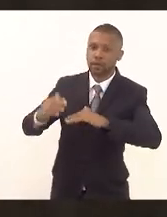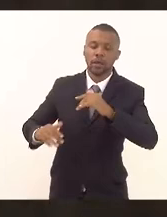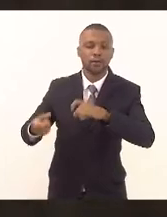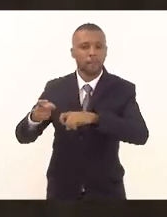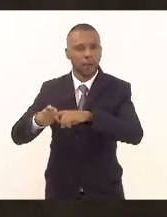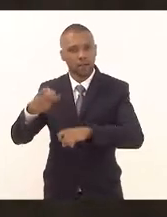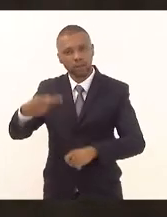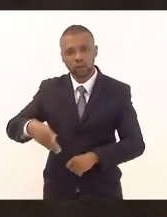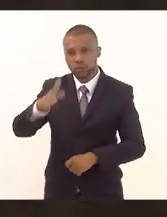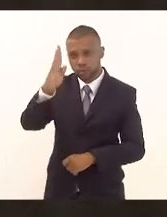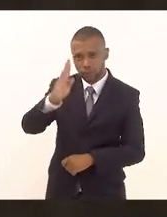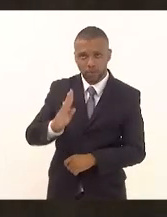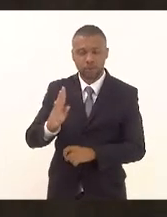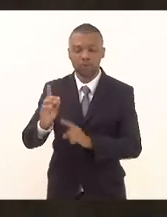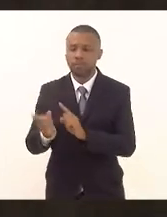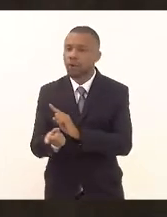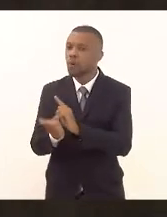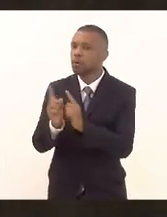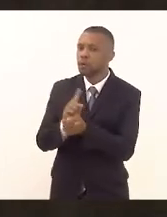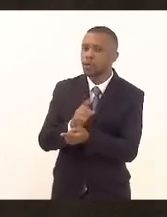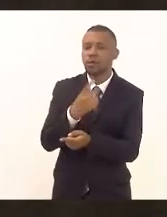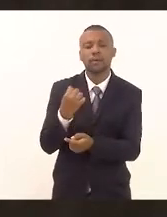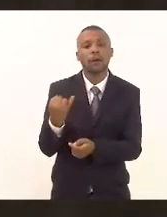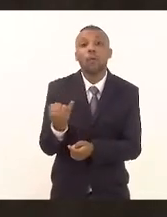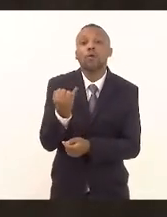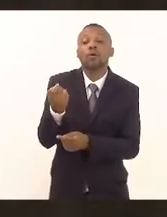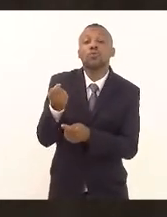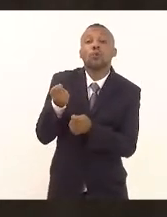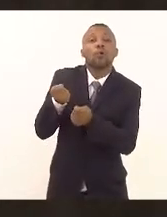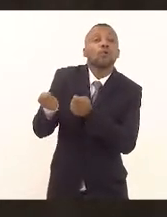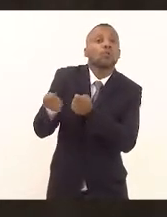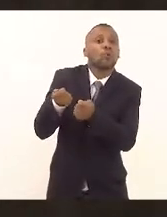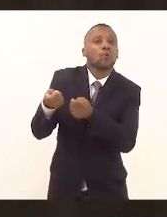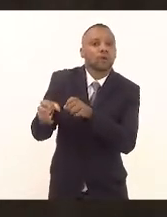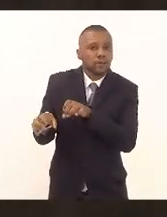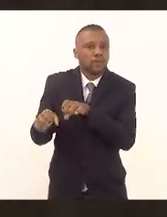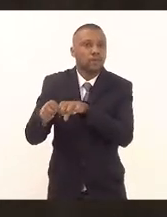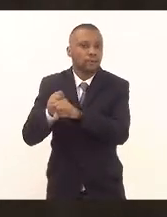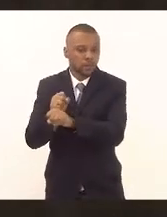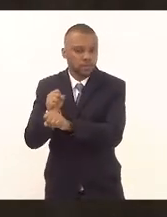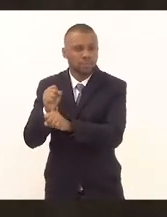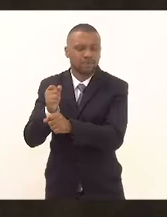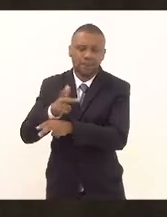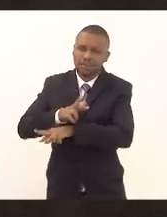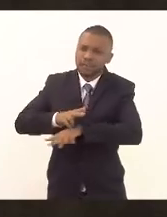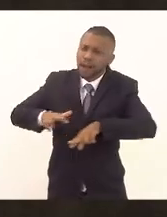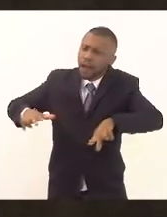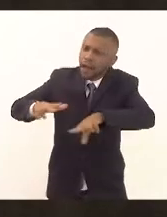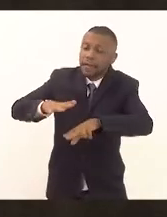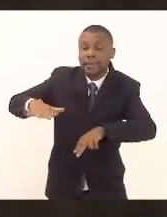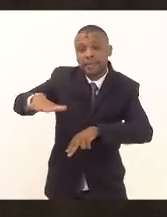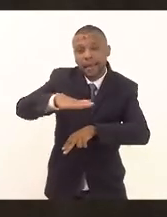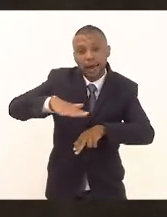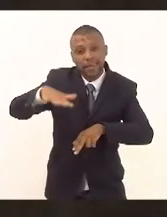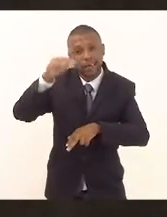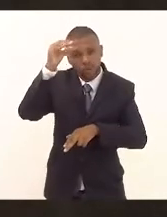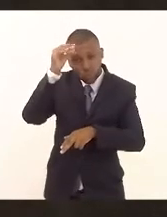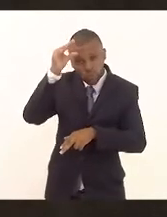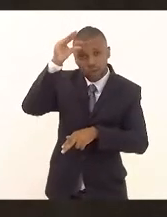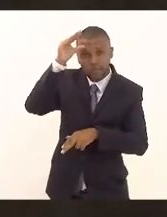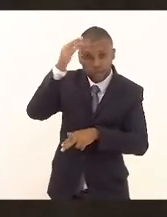Por outro lado, a gente sabe da importância de se controlar o rigor da formação das diferentes áreas, das diferentes